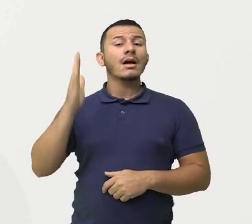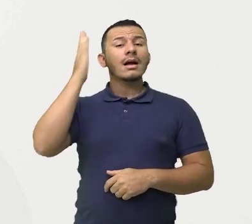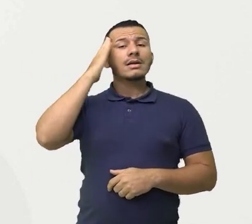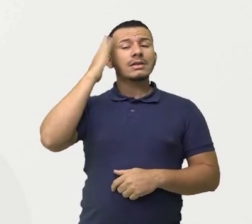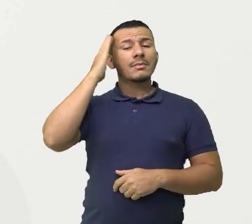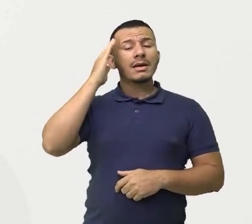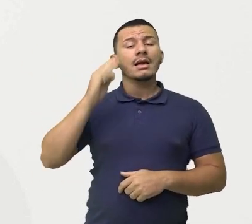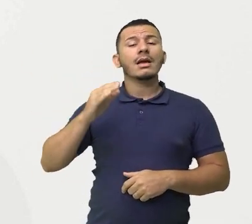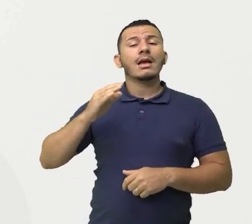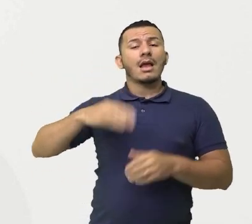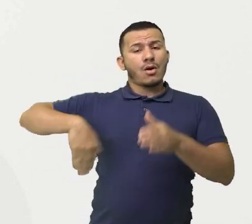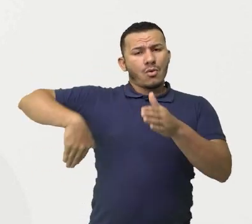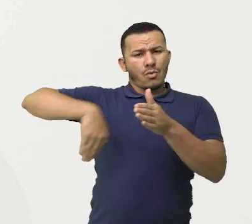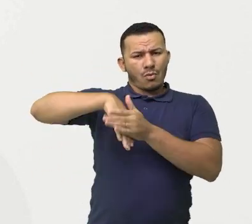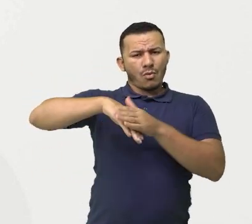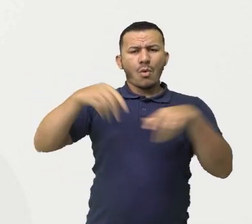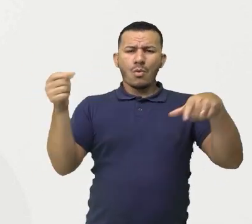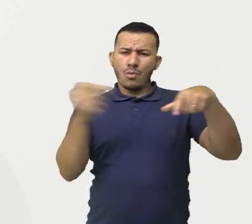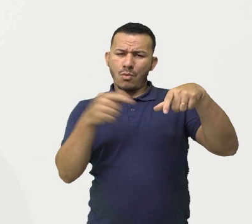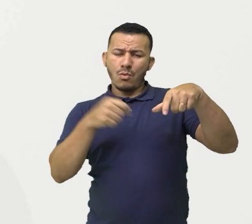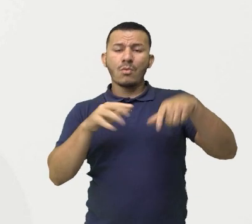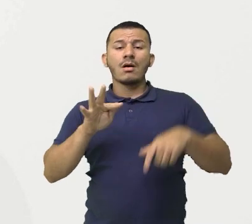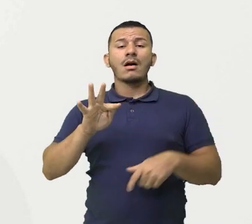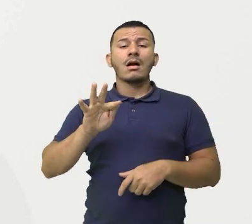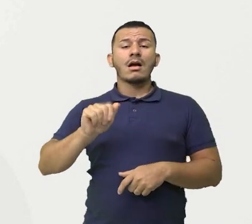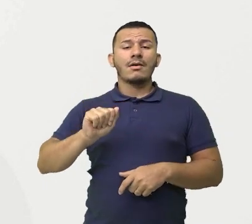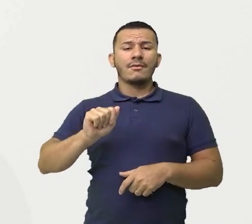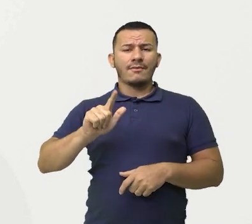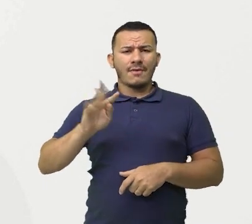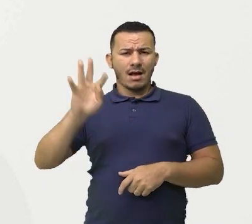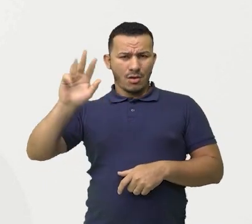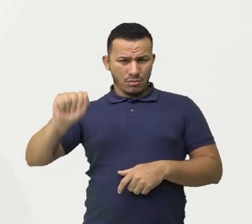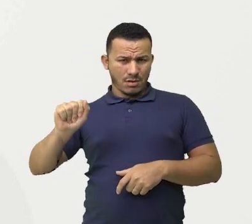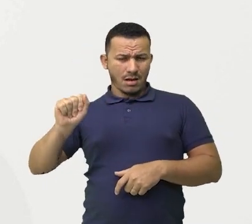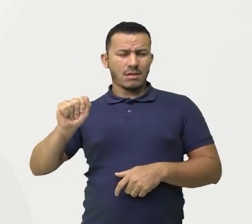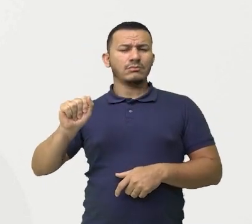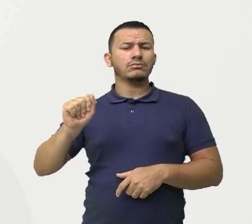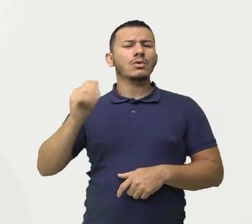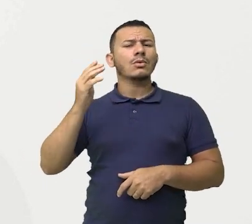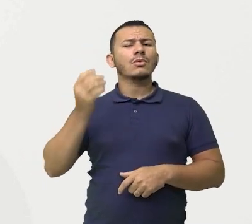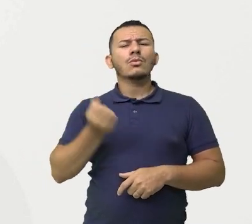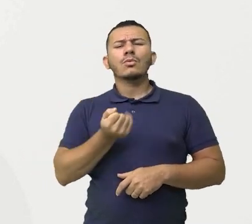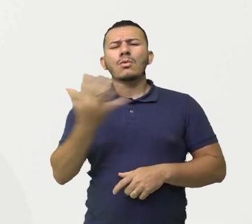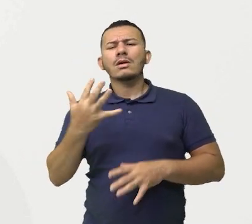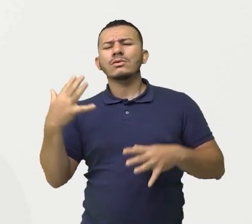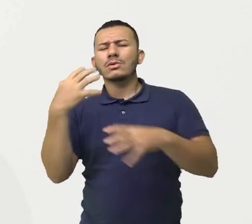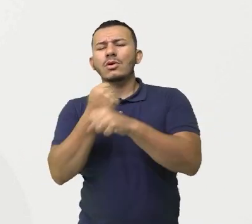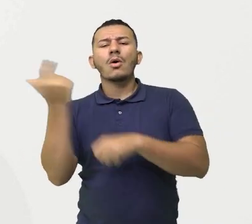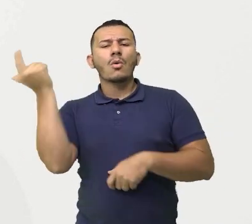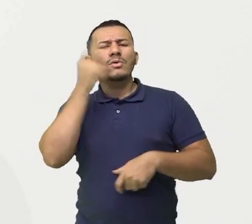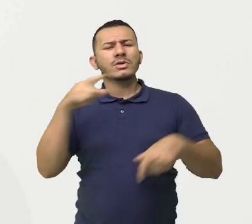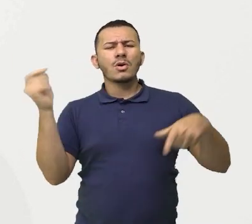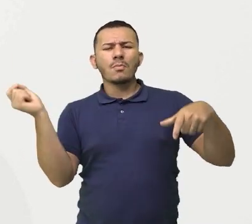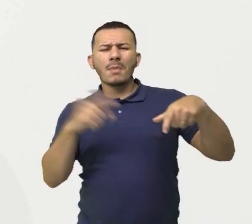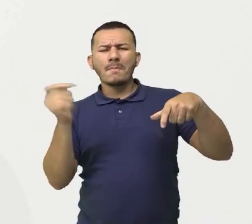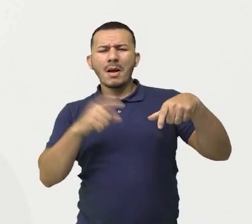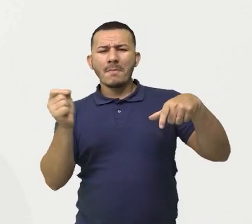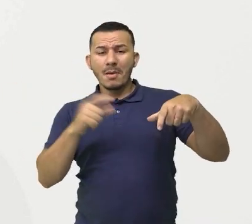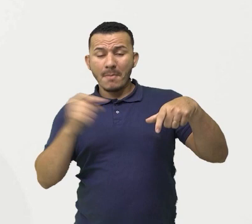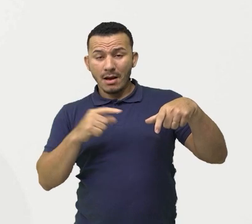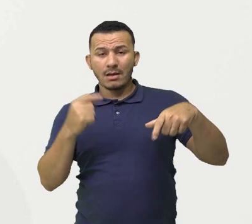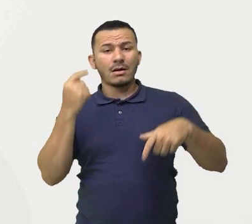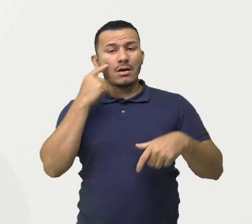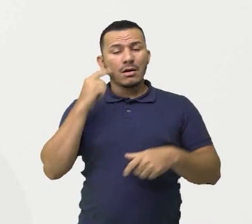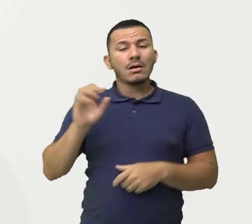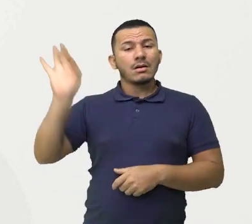de falta esse jogador fez? Olha só, essa questão, ela nos remete ao conceito de